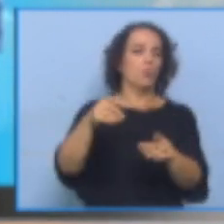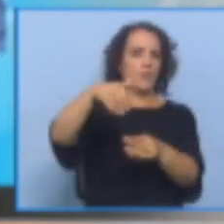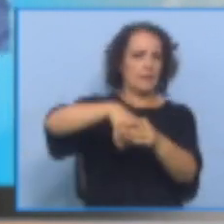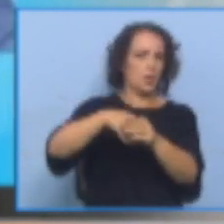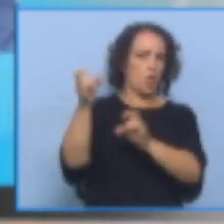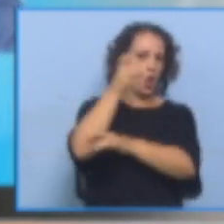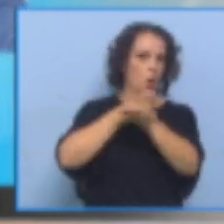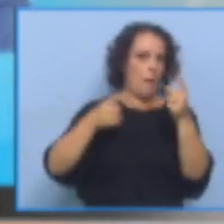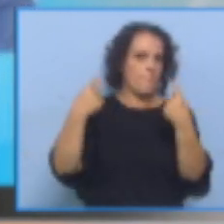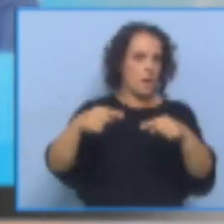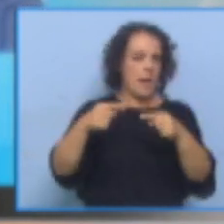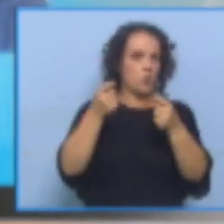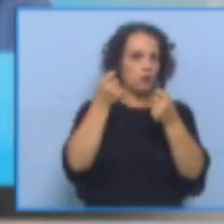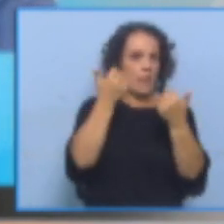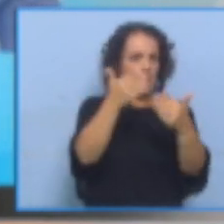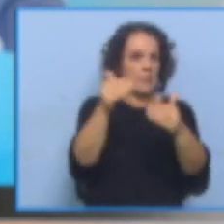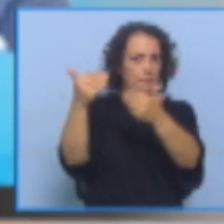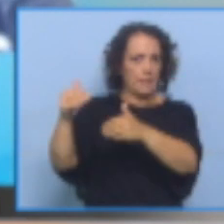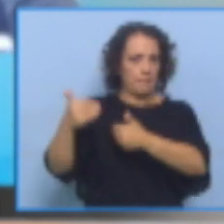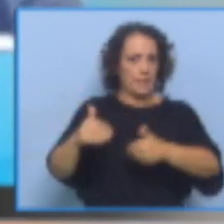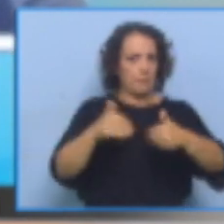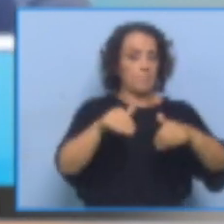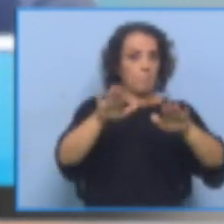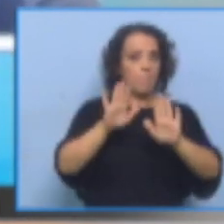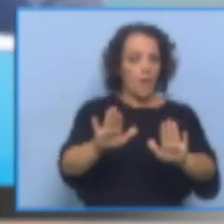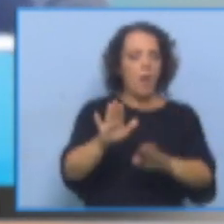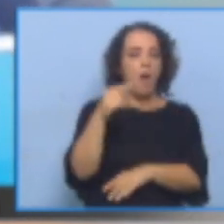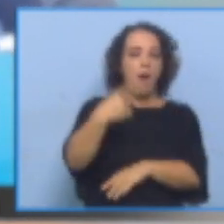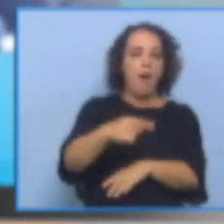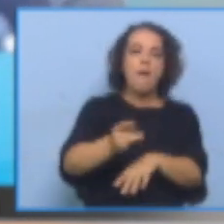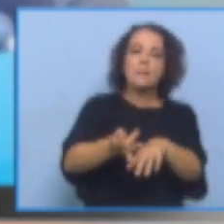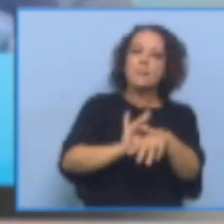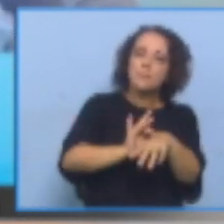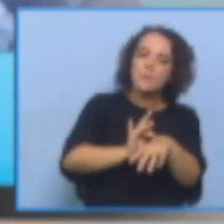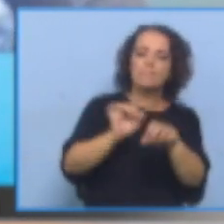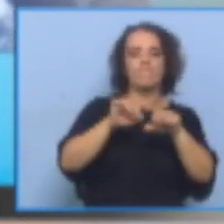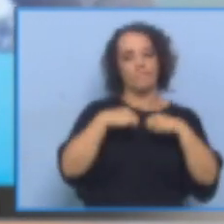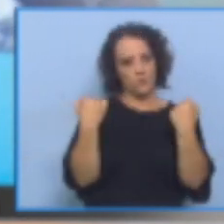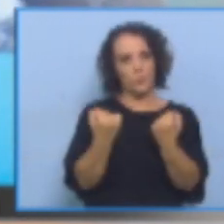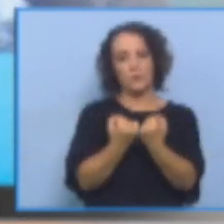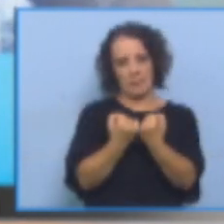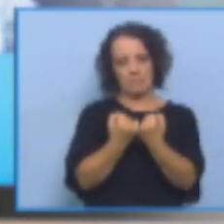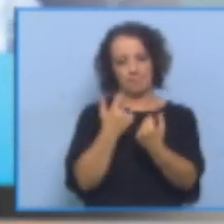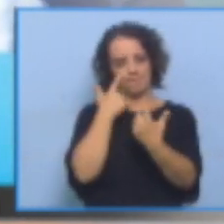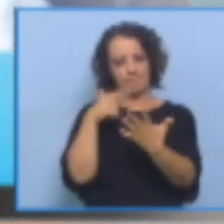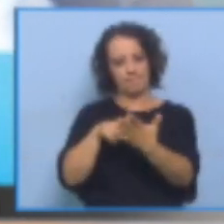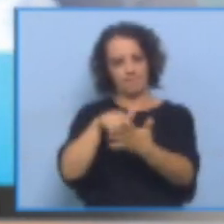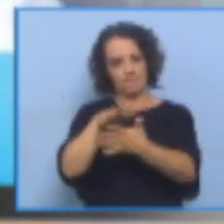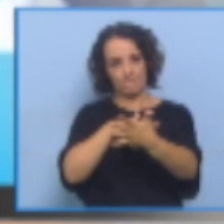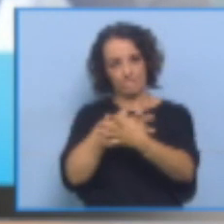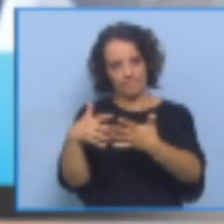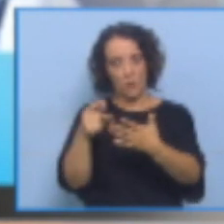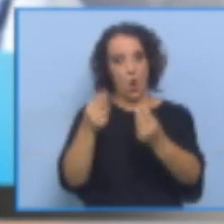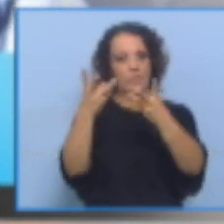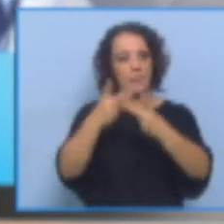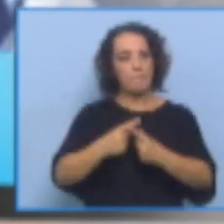quadro europeu, mas, apesar de tudo, há aqui sensibilidade social. E há sensibilidade social a vários níveis. É um